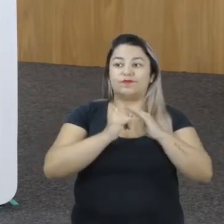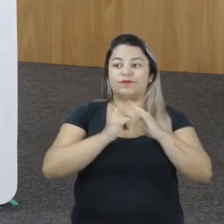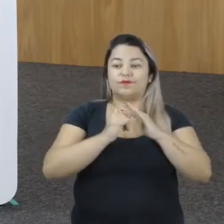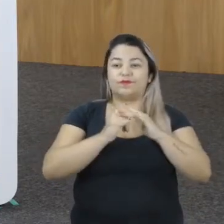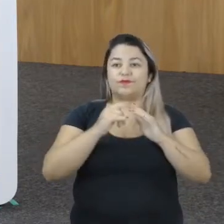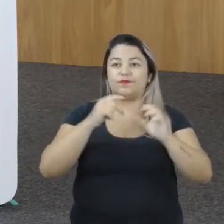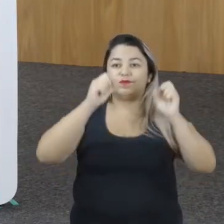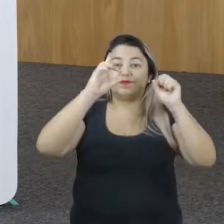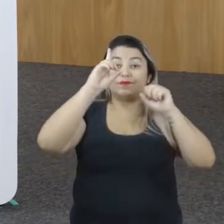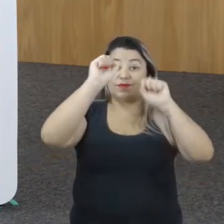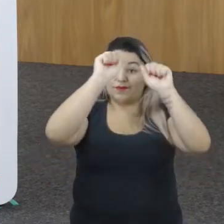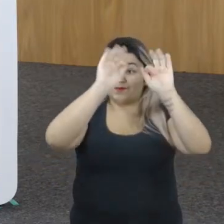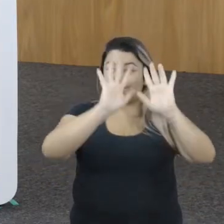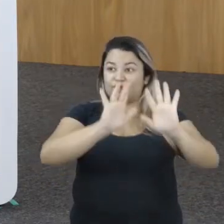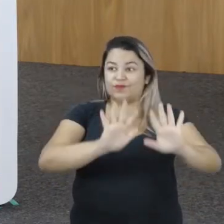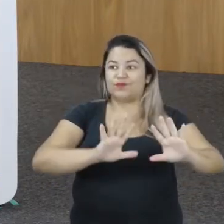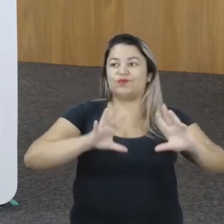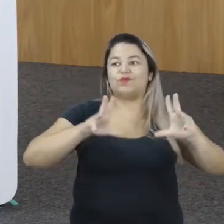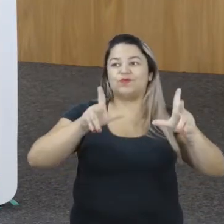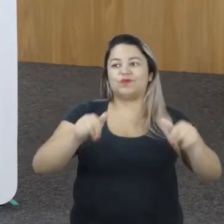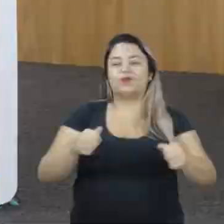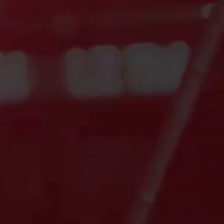Deus ilumine a todos.